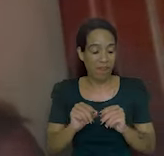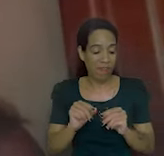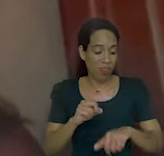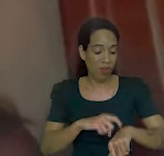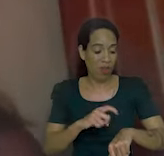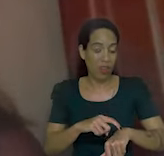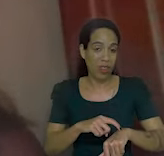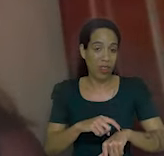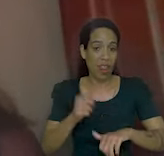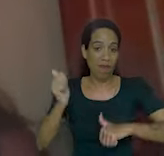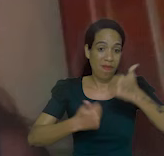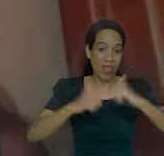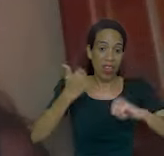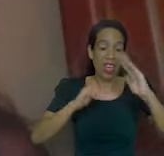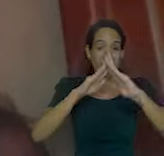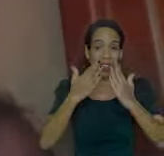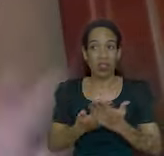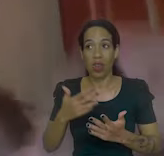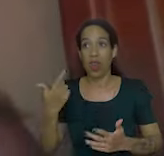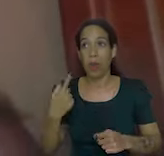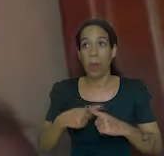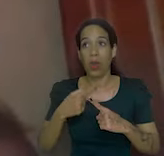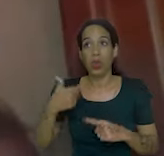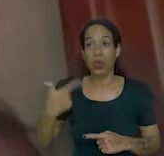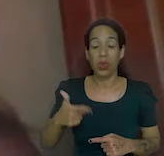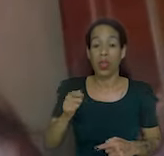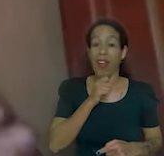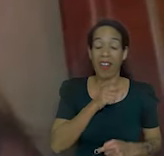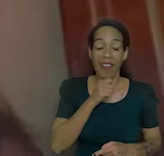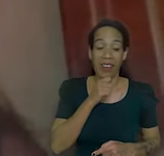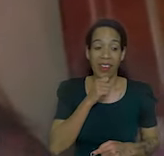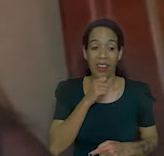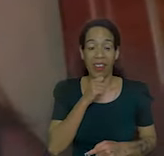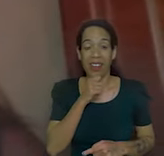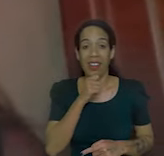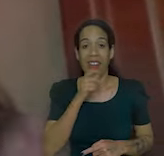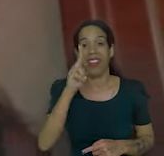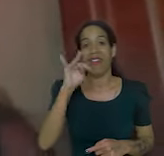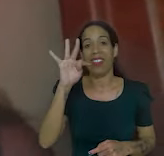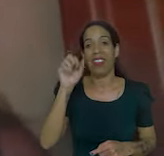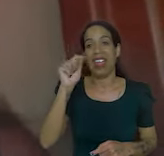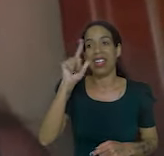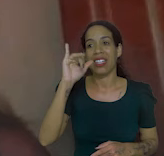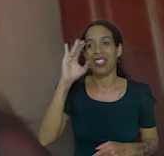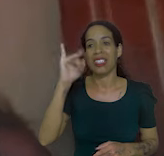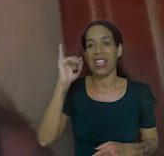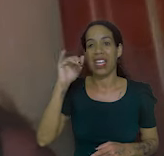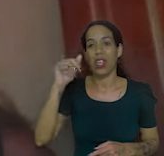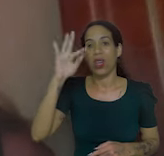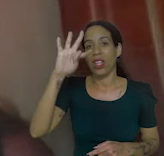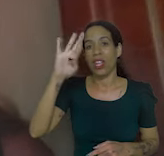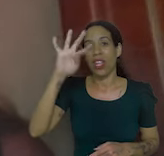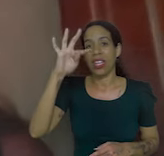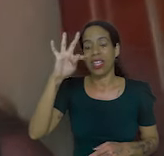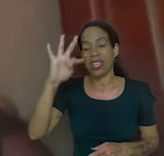um períodozinho de avaliação pela escola, porque eu não tinha vitaliciado ainda, e vitaliciei aqui no TRT1. Então,